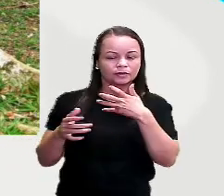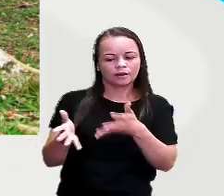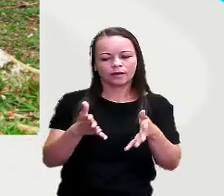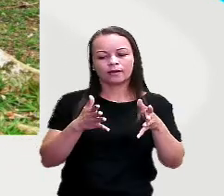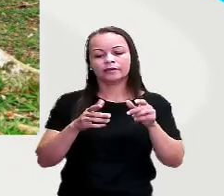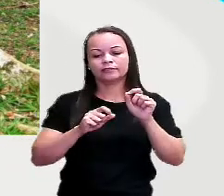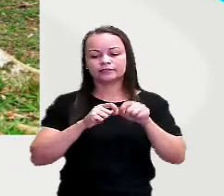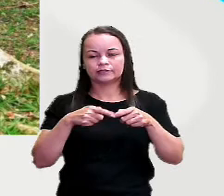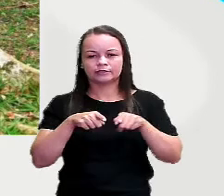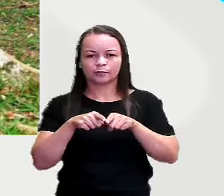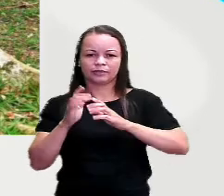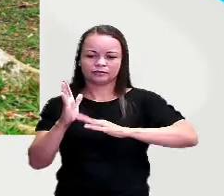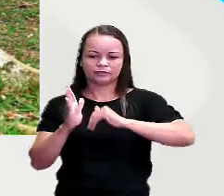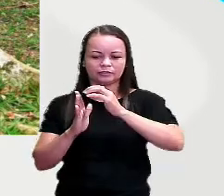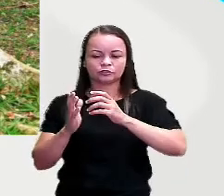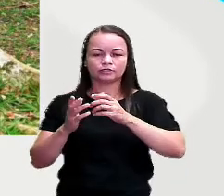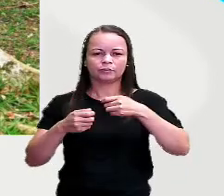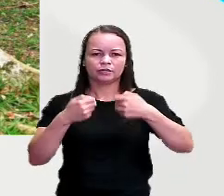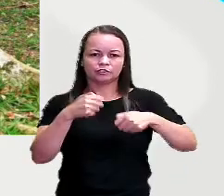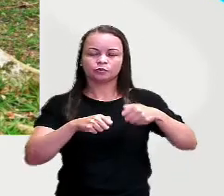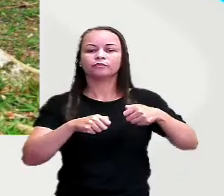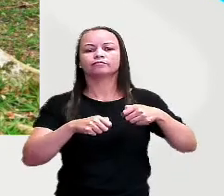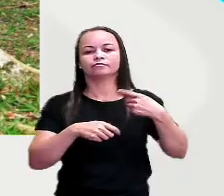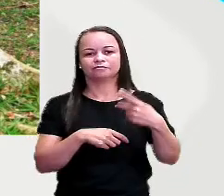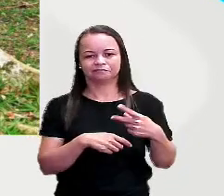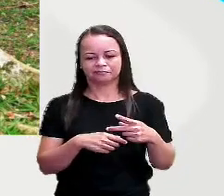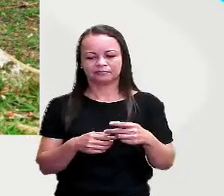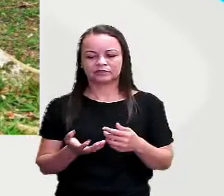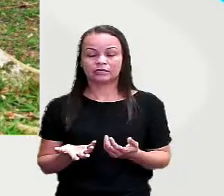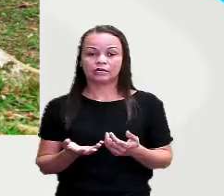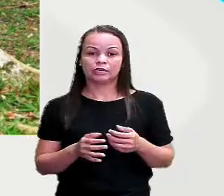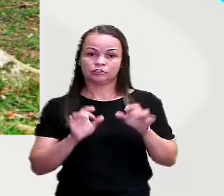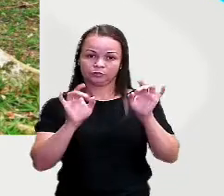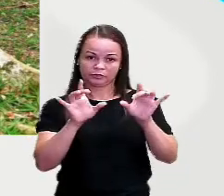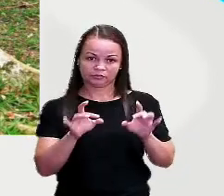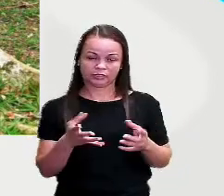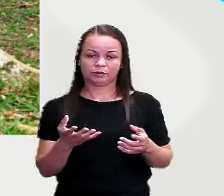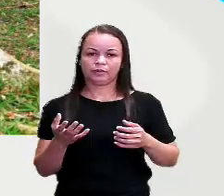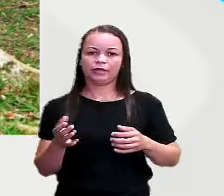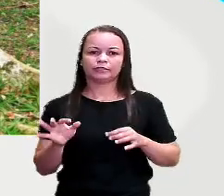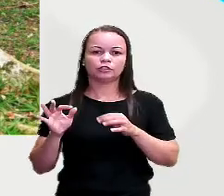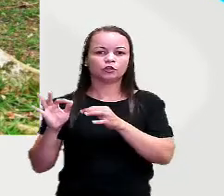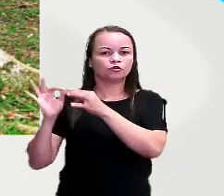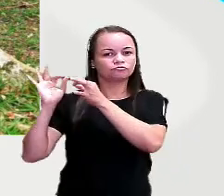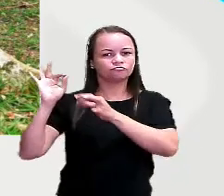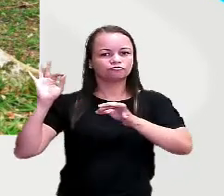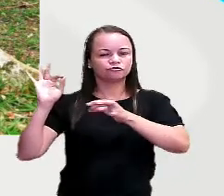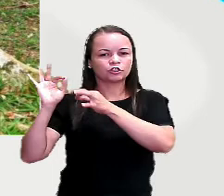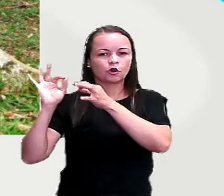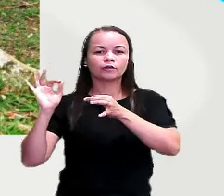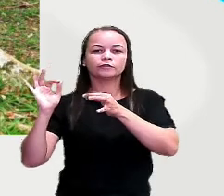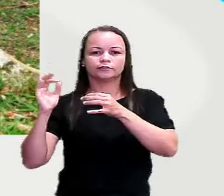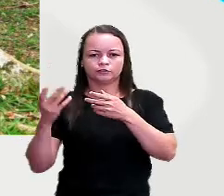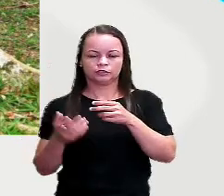que possibilita um timbre perfeito para os instrumentos, especificamente os violinos e violoncelos.